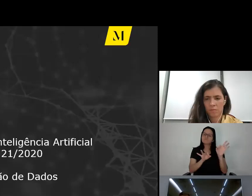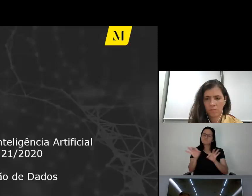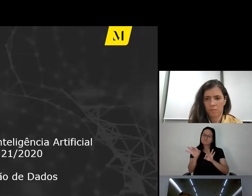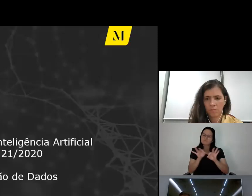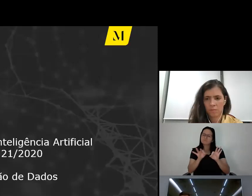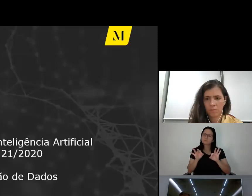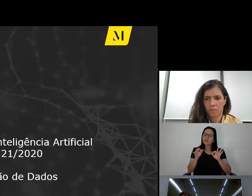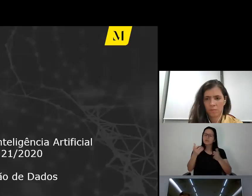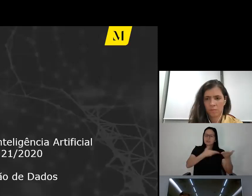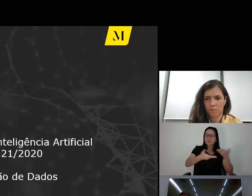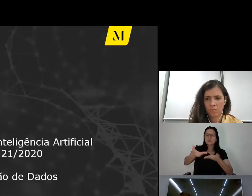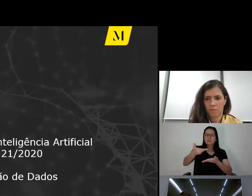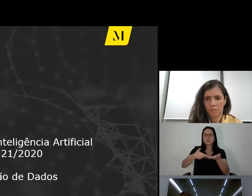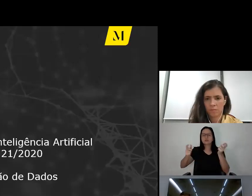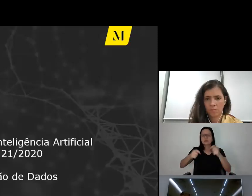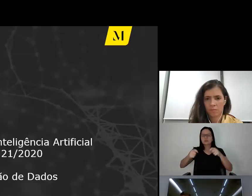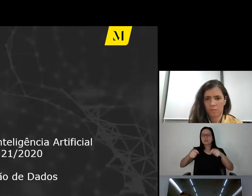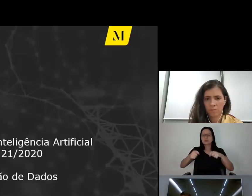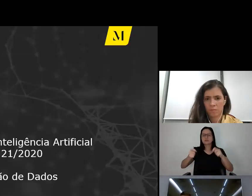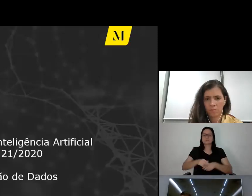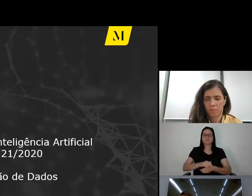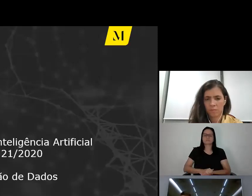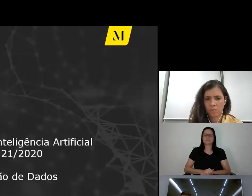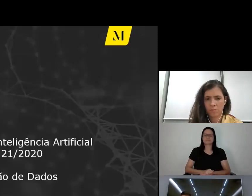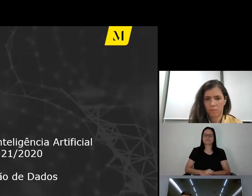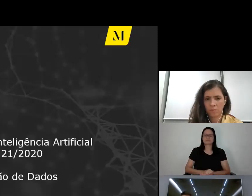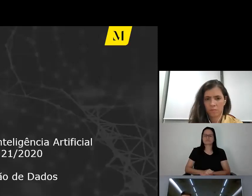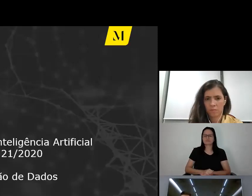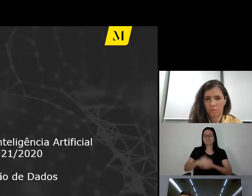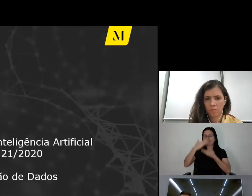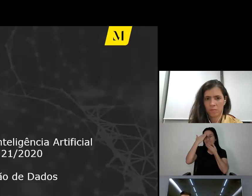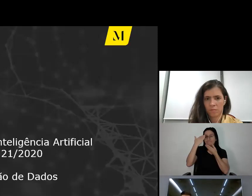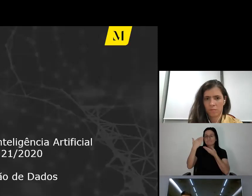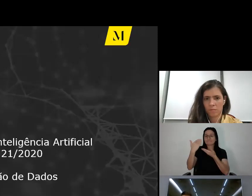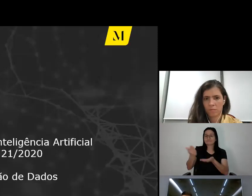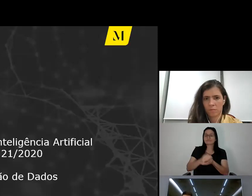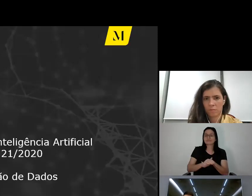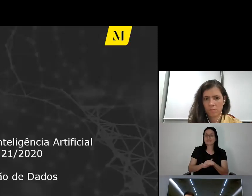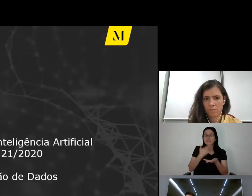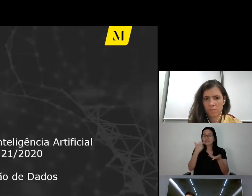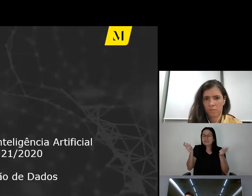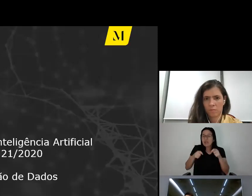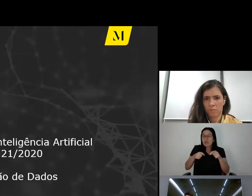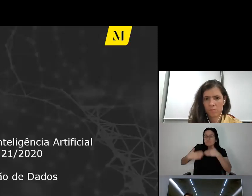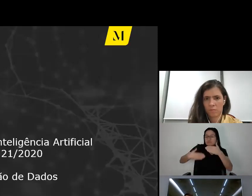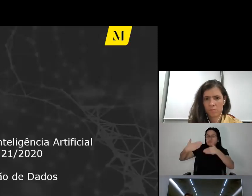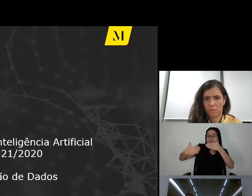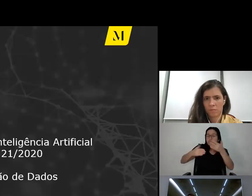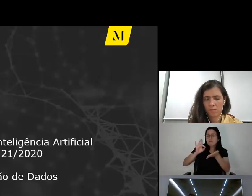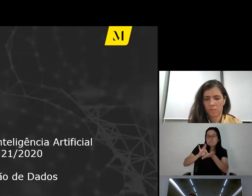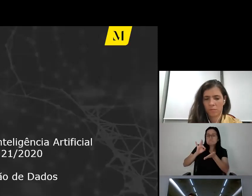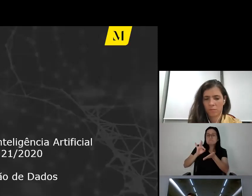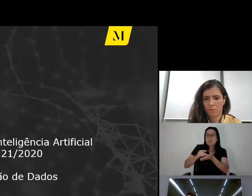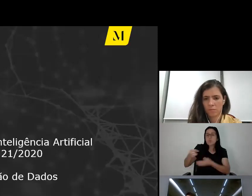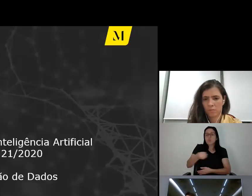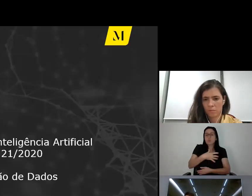torna elas possíveis. Exato. Sobre a viabilização de produtos, ideias, negócios, tornar tudo